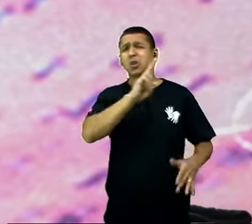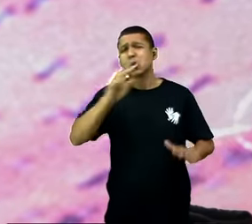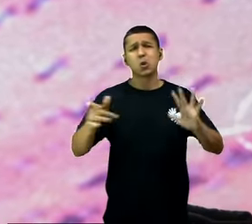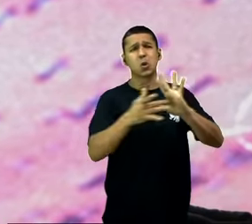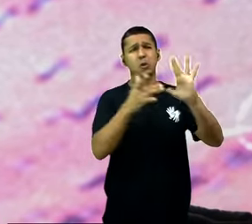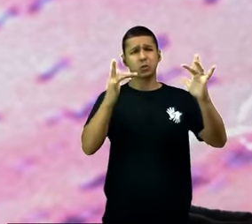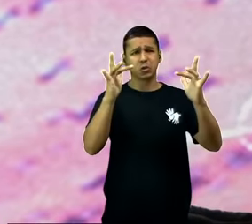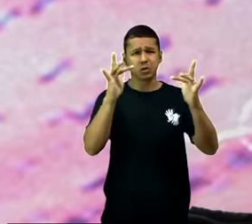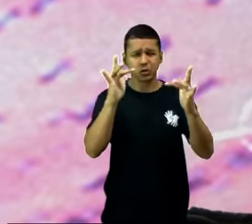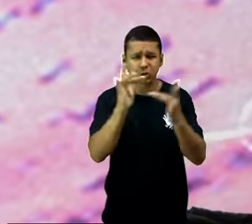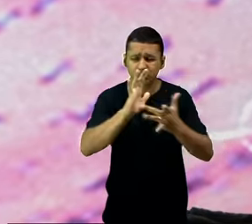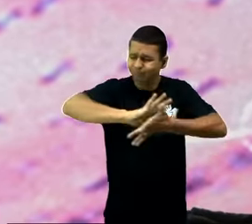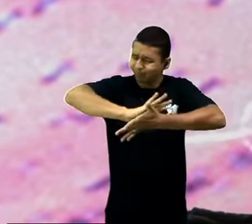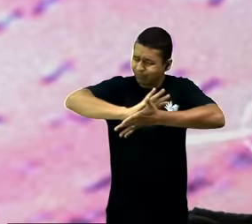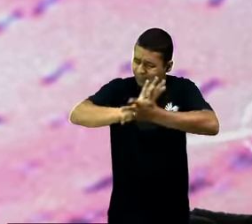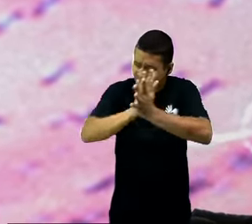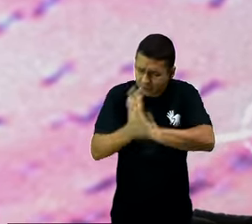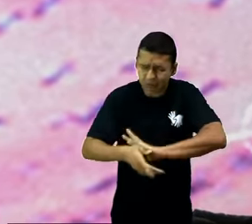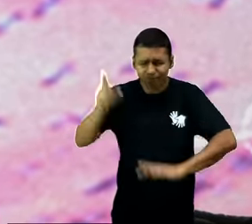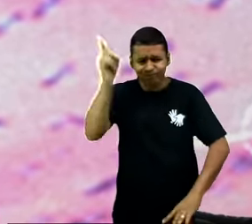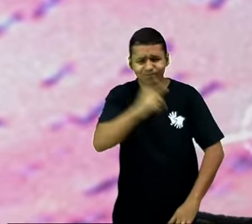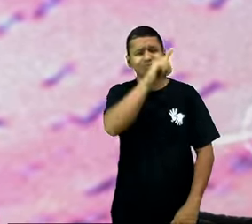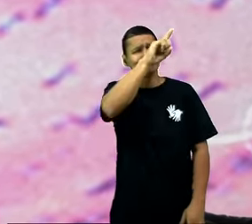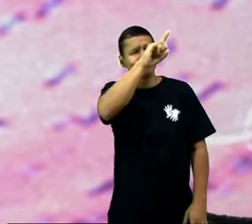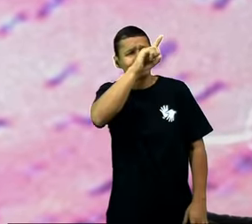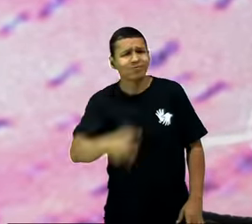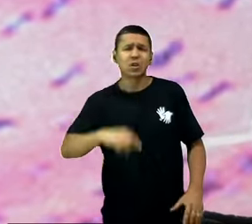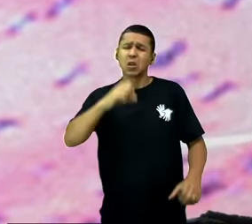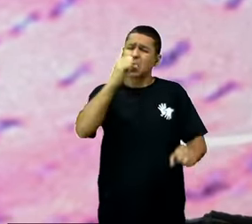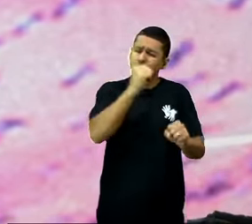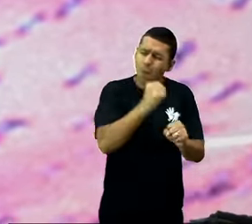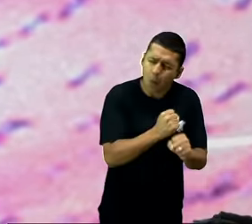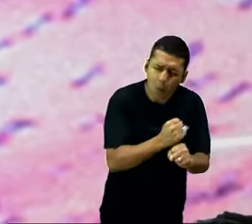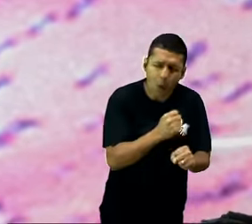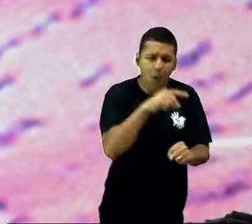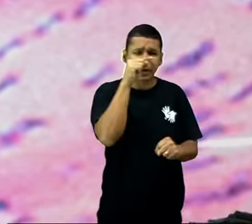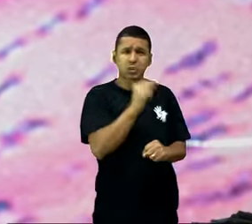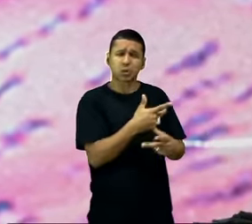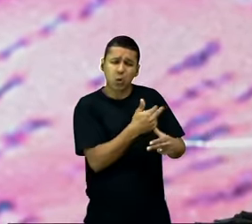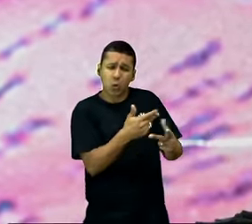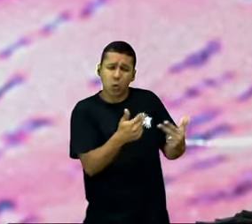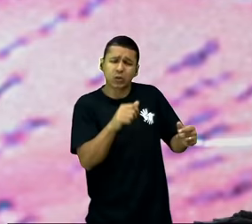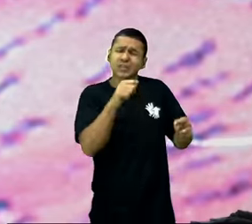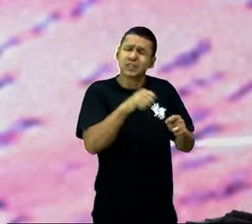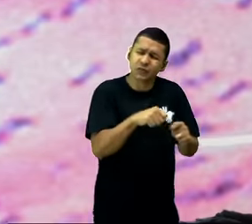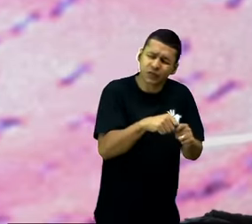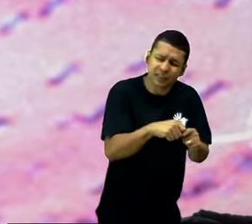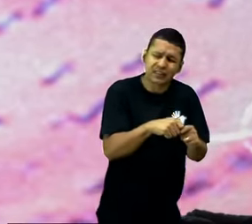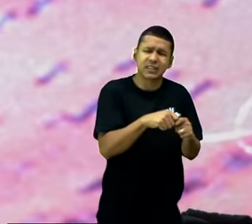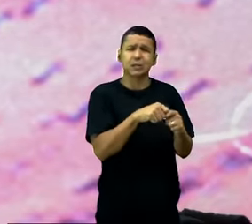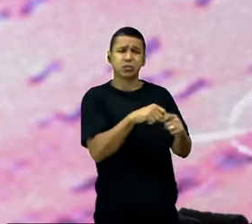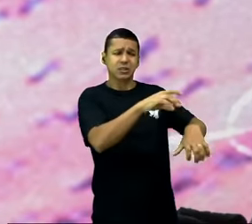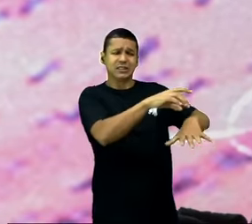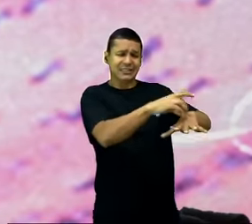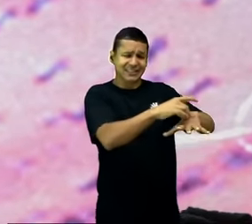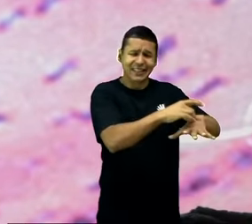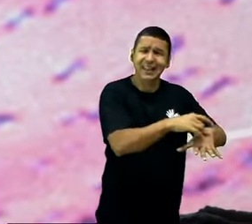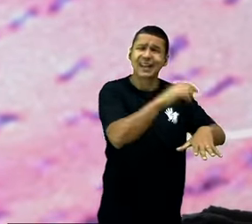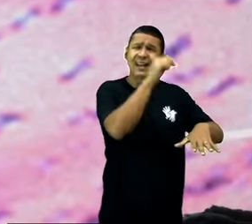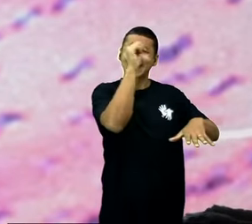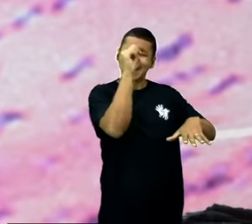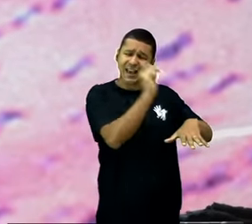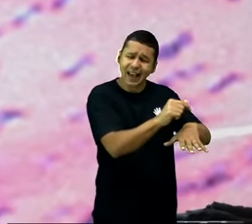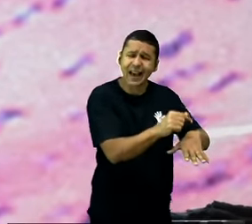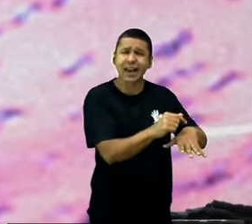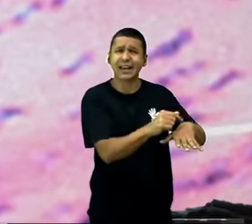Jesus, nós aniquilamos, nós anulamos toda obra que foi gerada na carne, tudo que foi sonhado na carne, tudo que foi projetado na